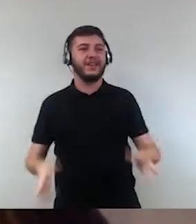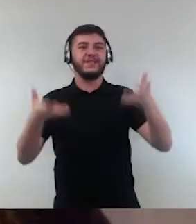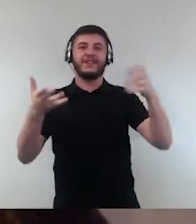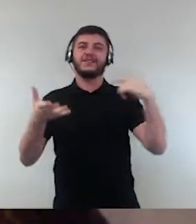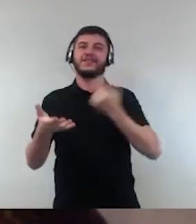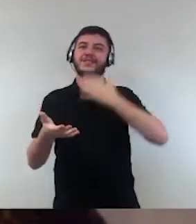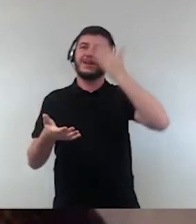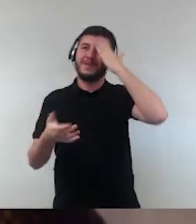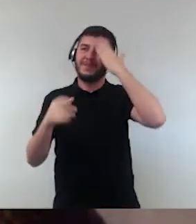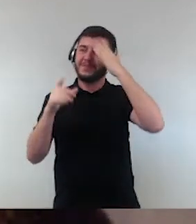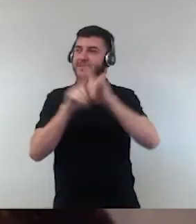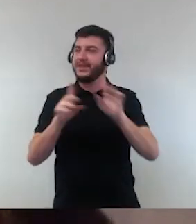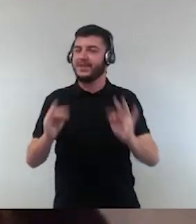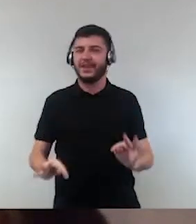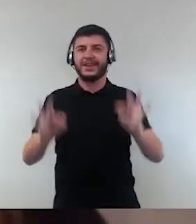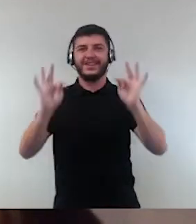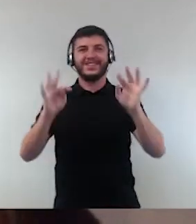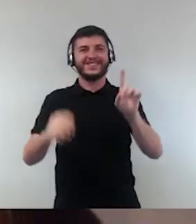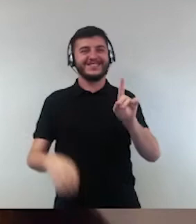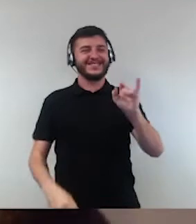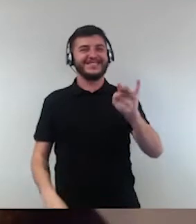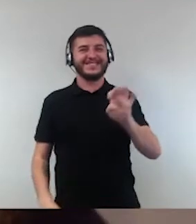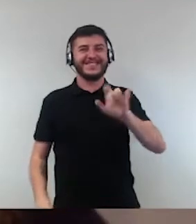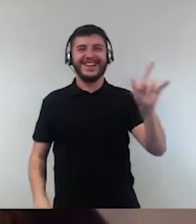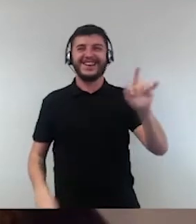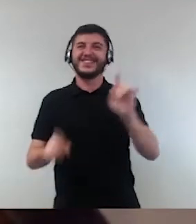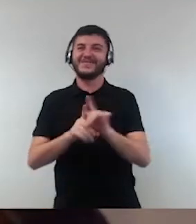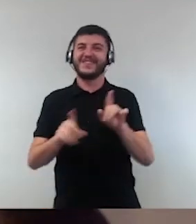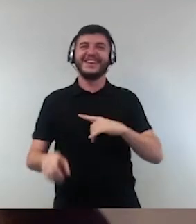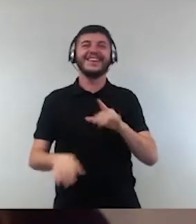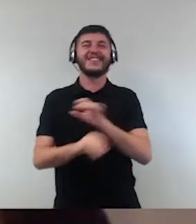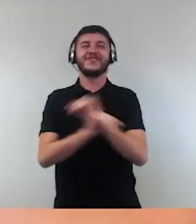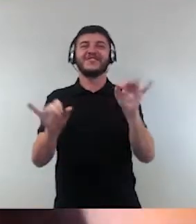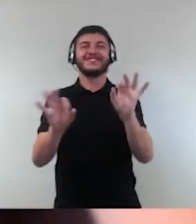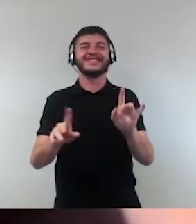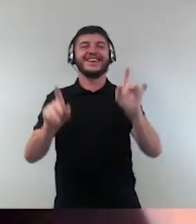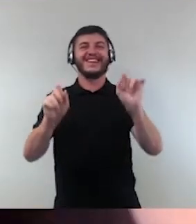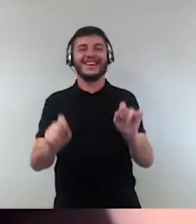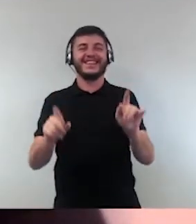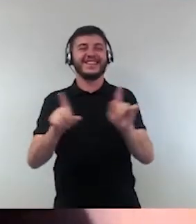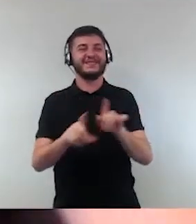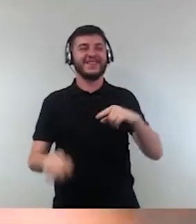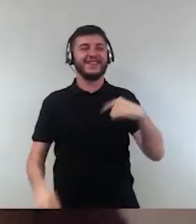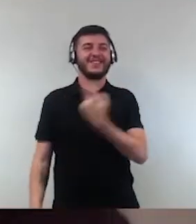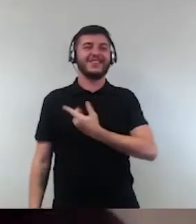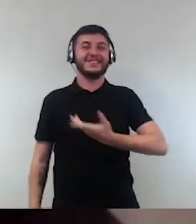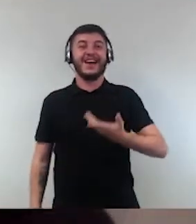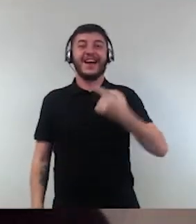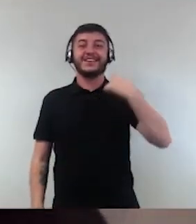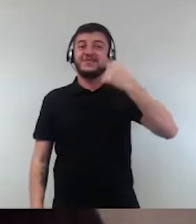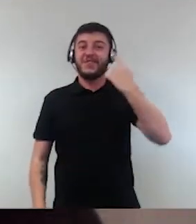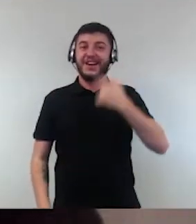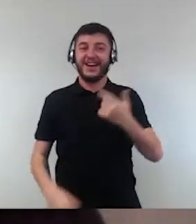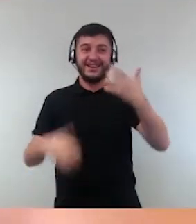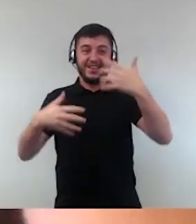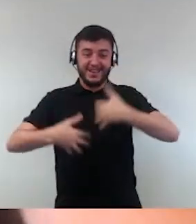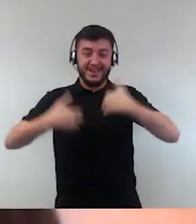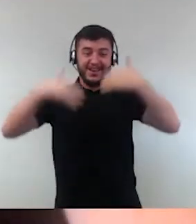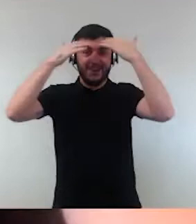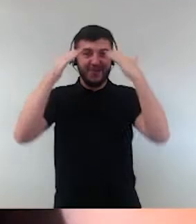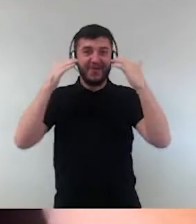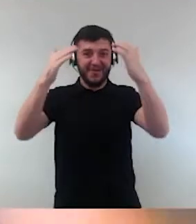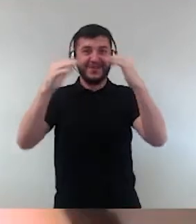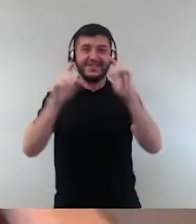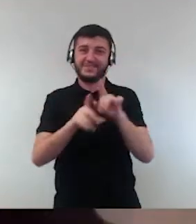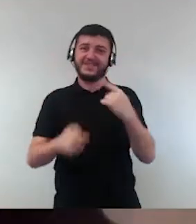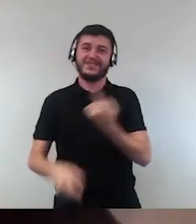digital, né, que tem notícia. Então, para nós advogados, é uma honra estar sendo presidido e gerido hoje